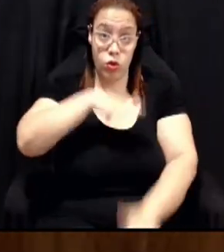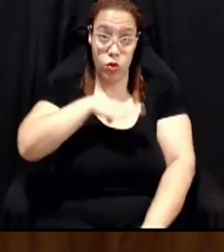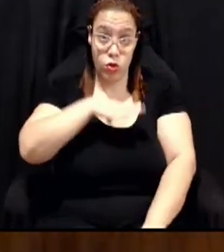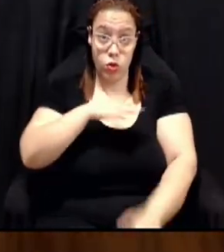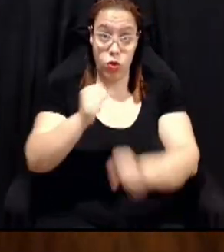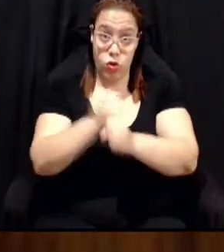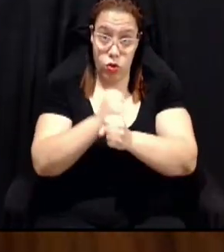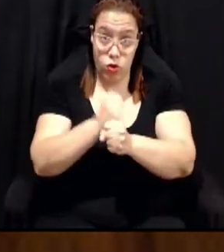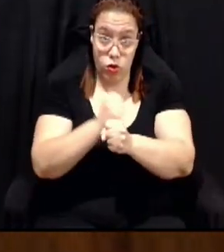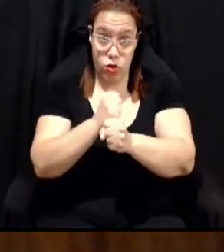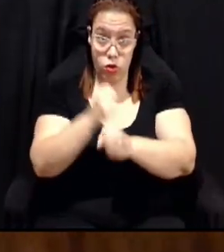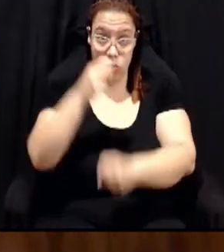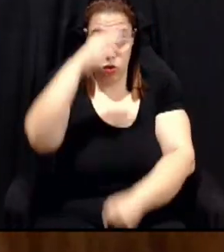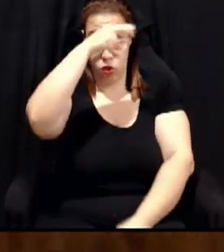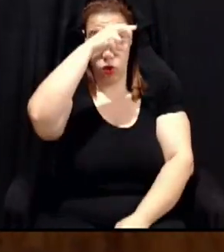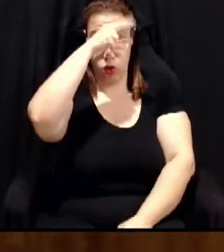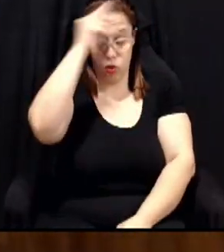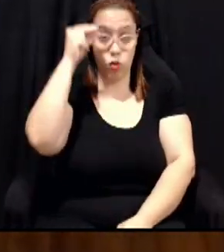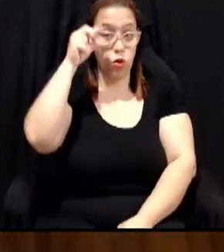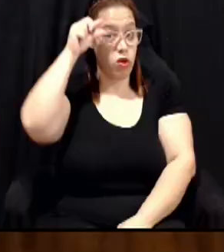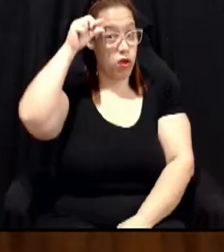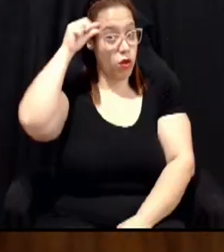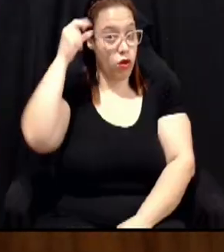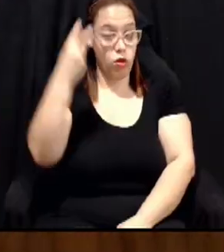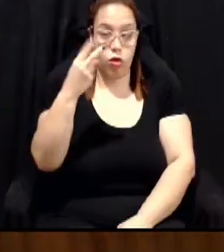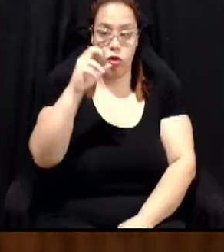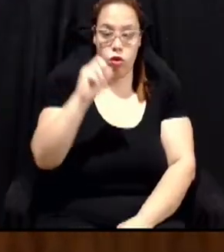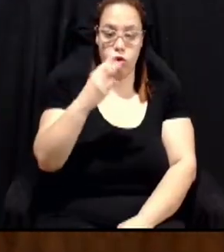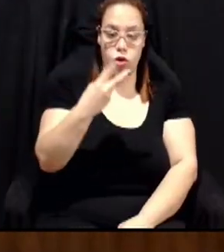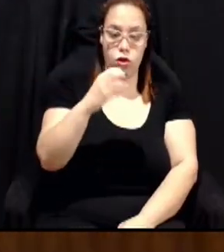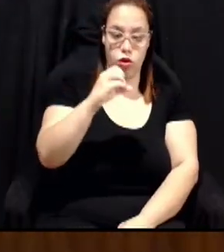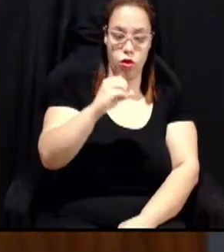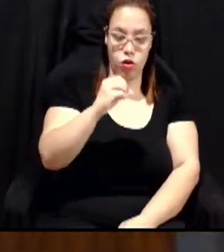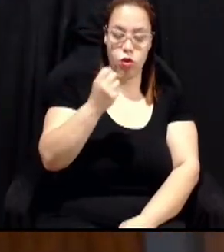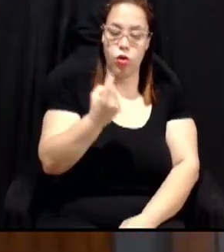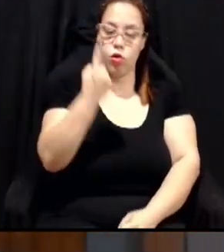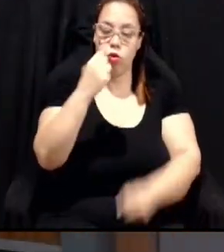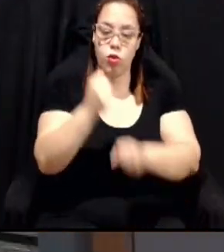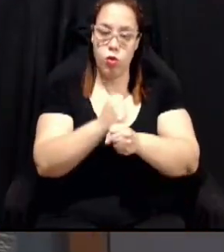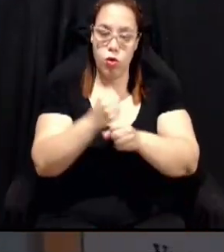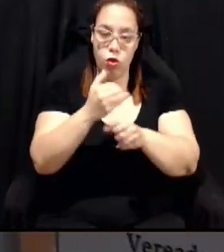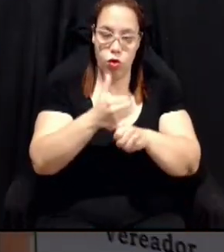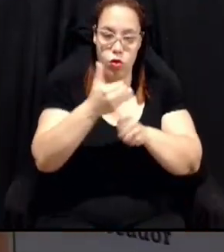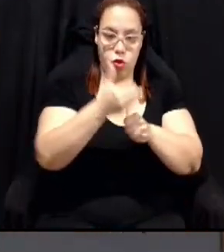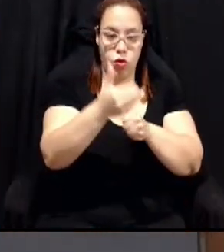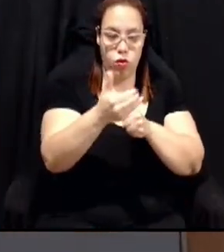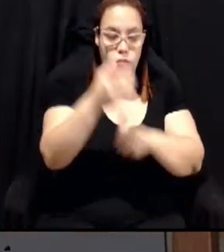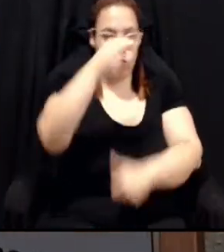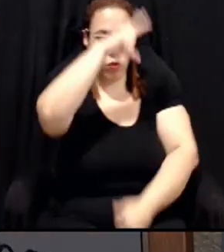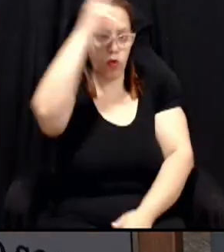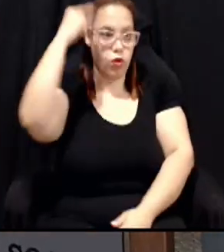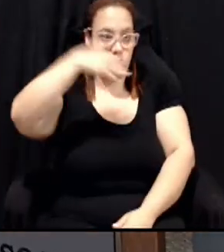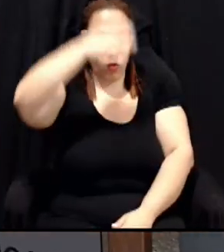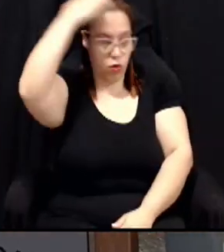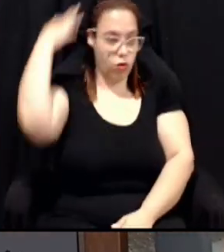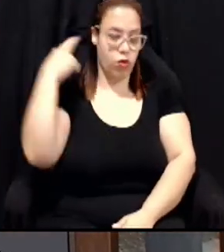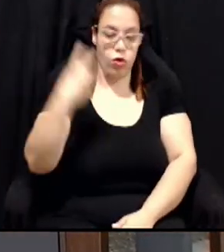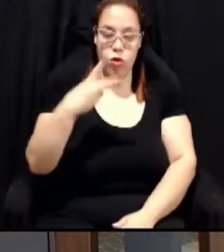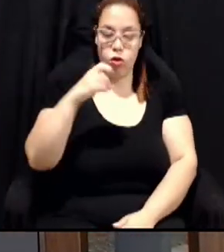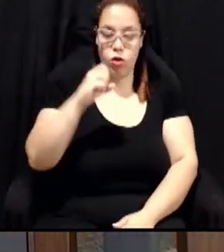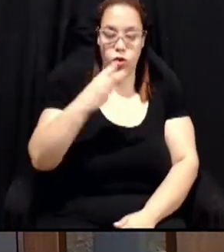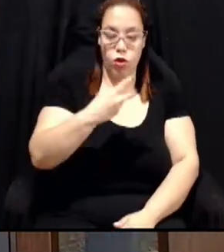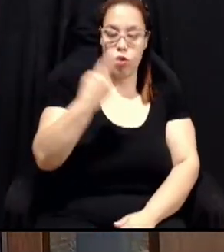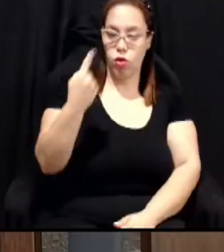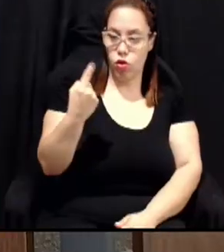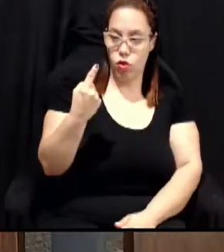governo Jonas Donizete, em 2020, e do primeiro mandato do prefeito Dário Saad, em 2021. Tema